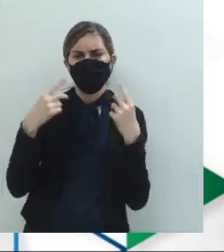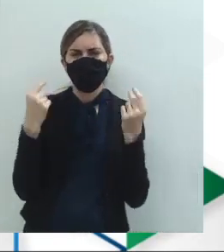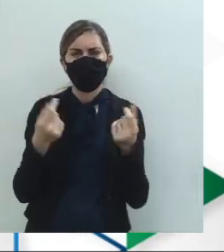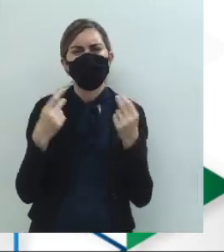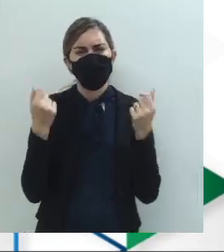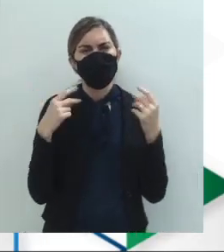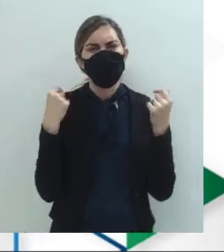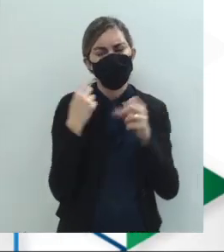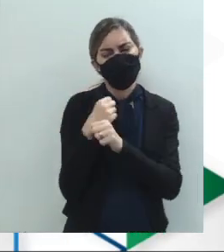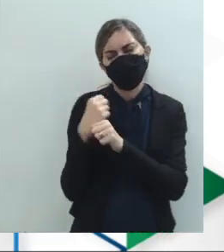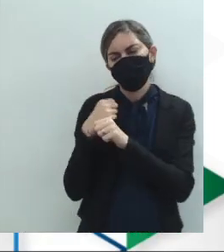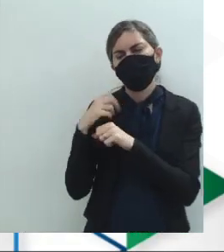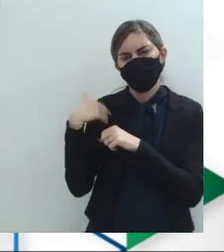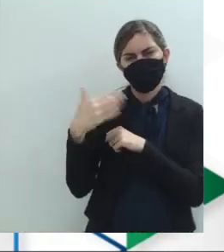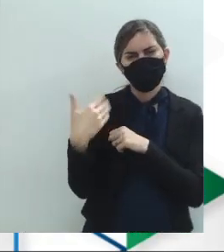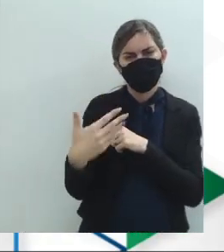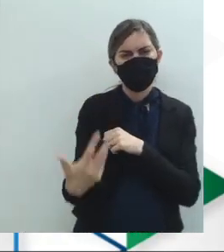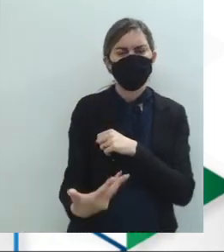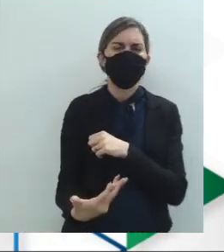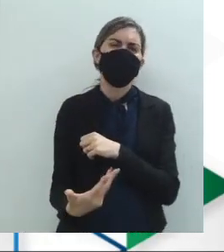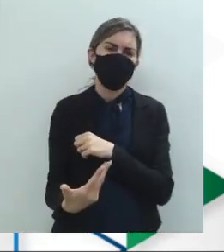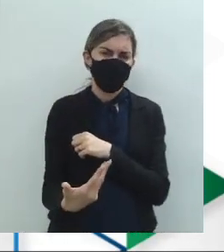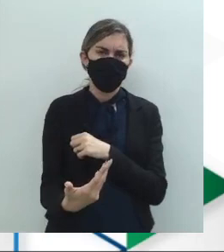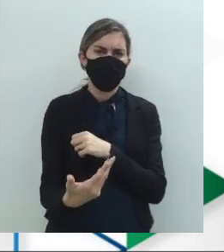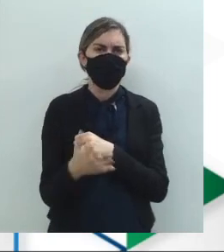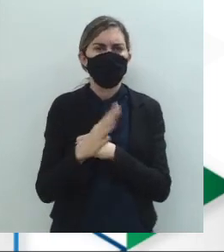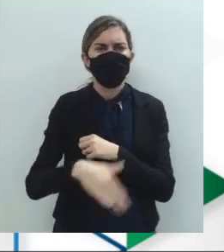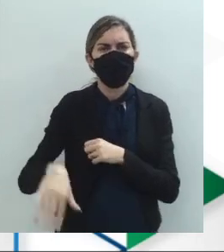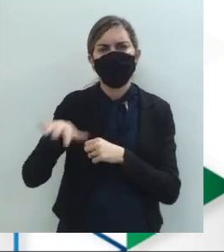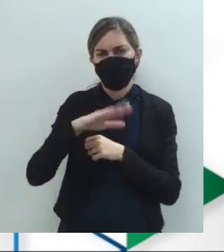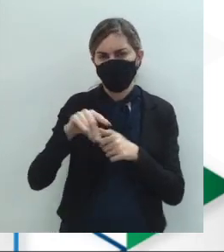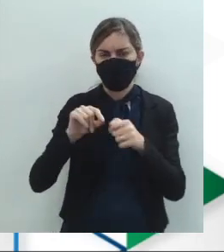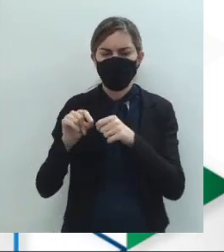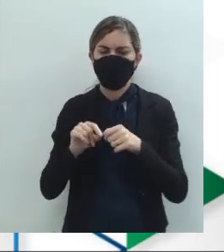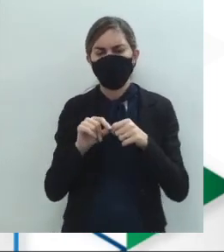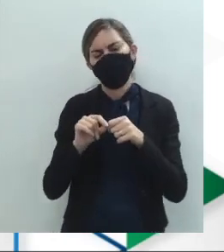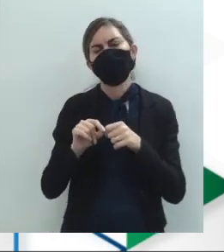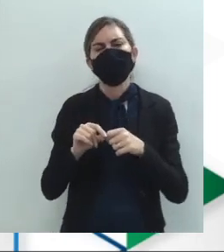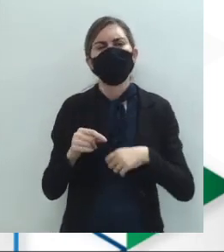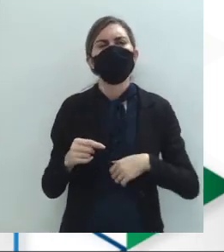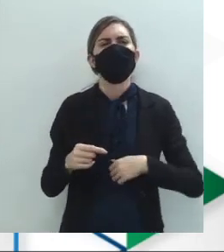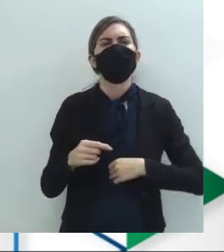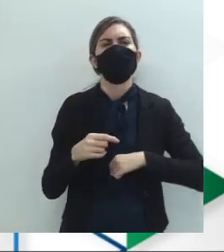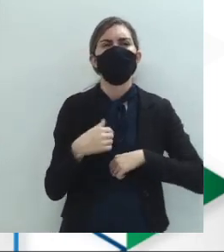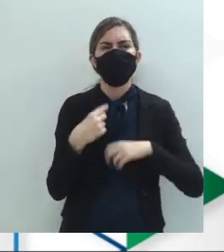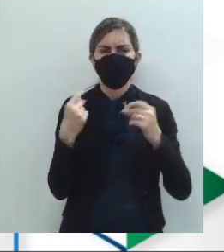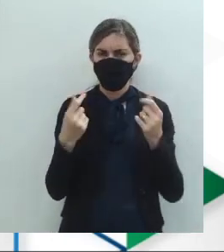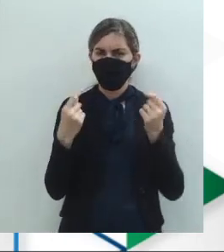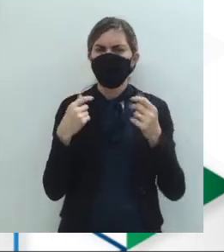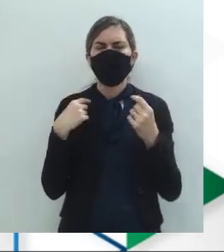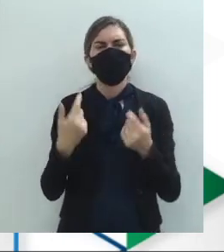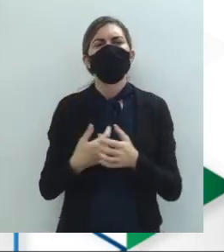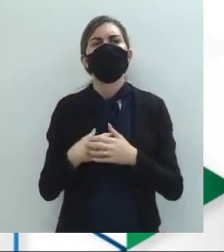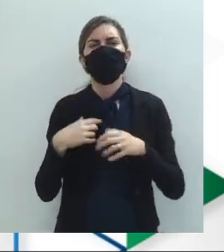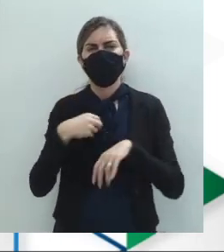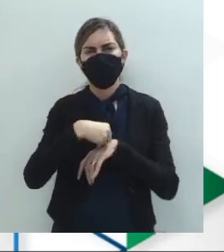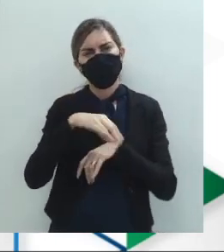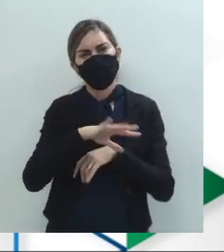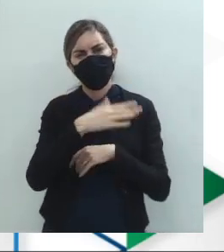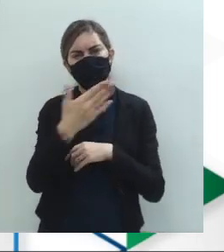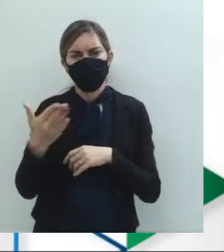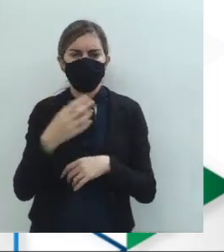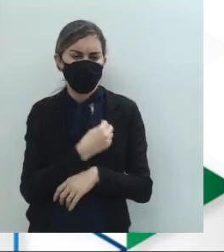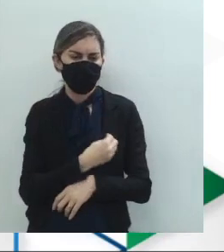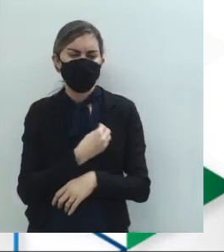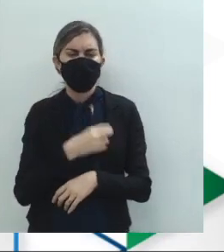já trabalhava nesse meio da produção, né? há bastante tempo, vem dessa